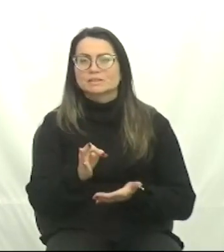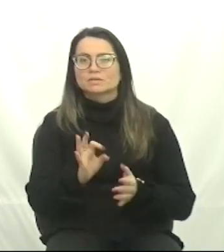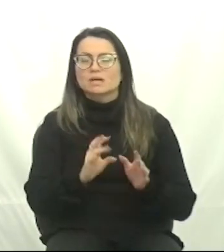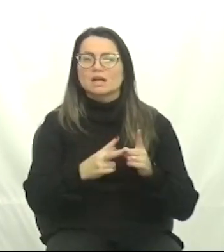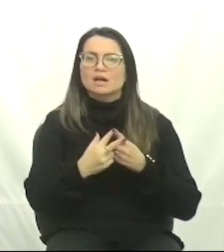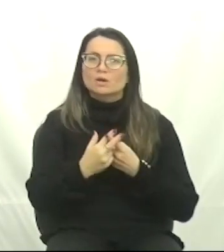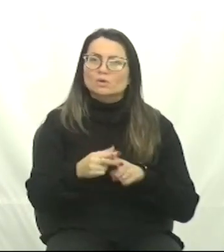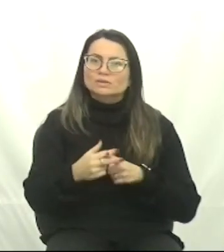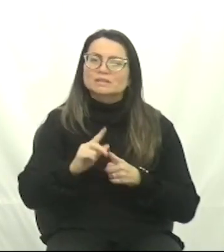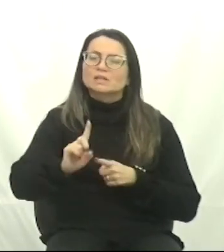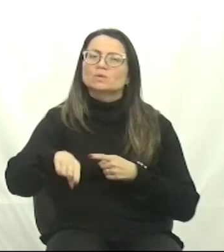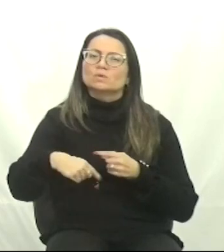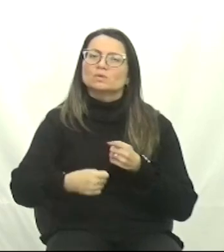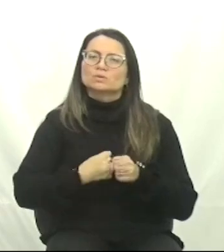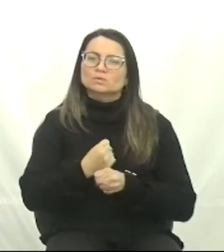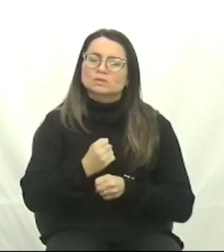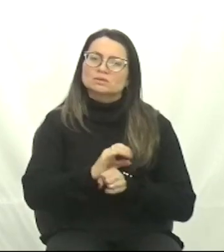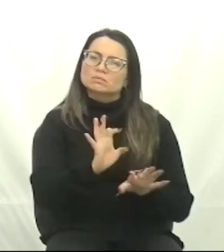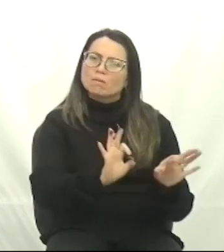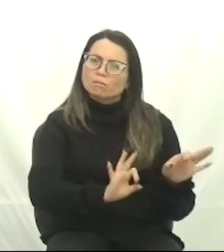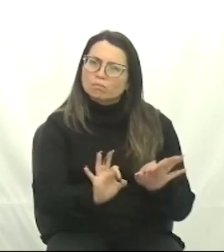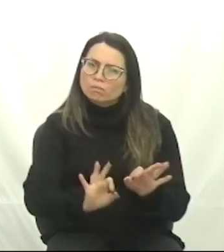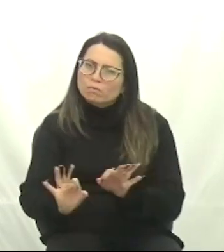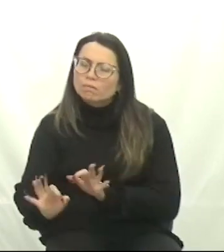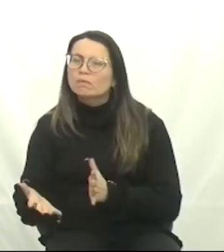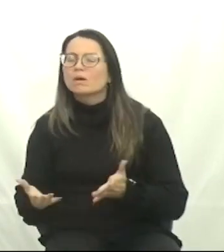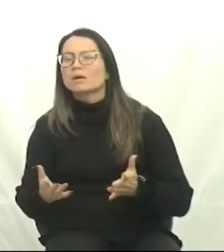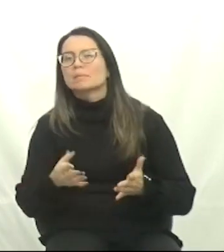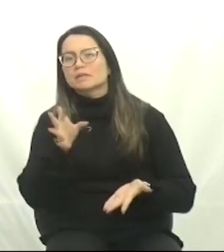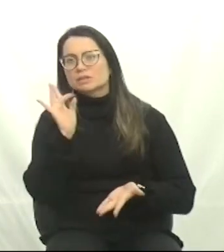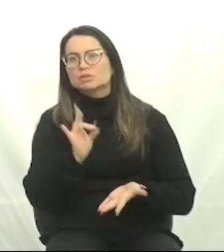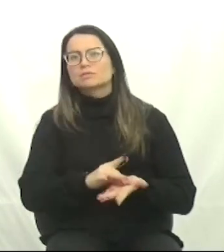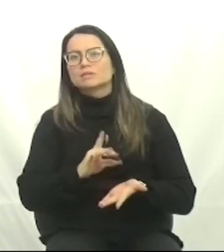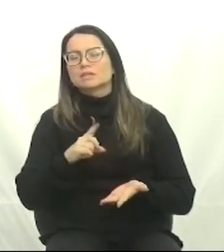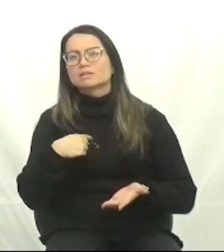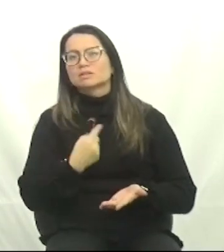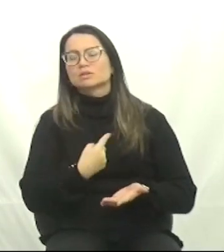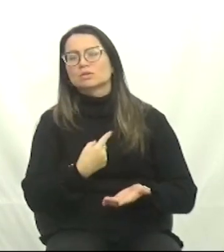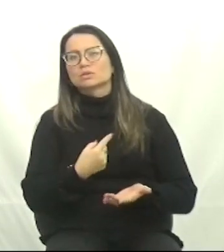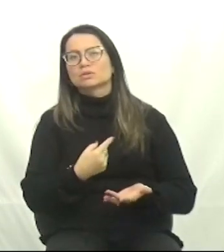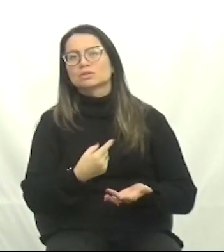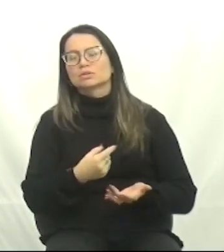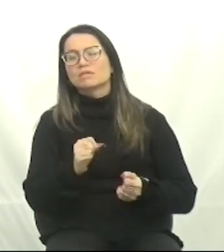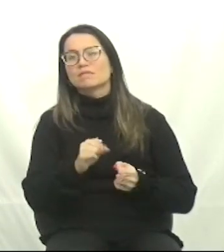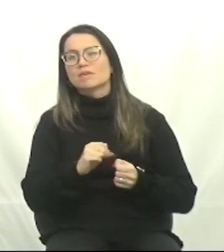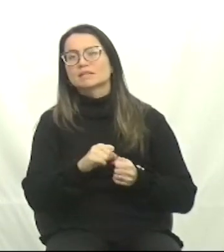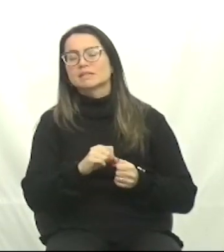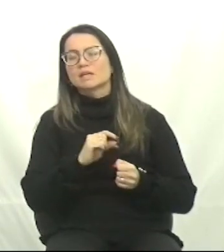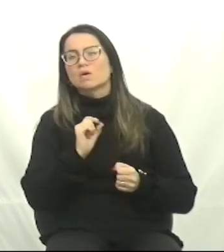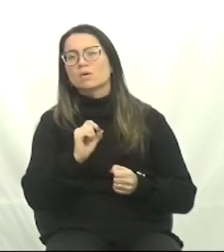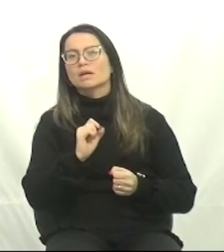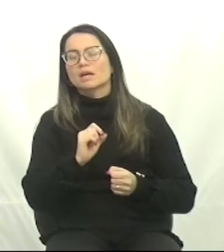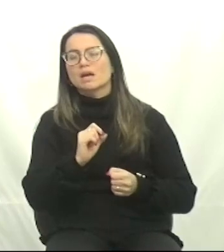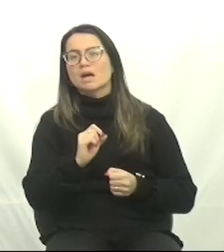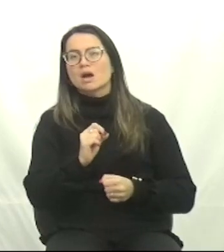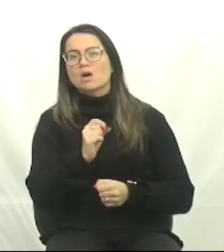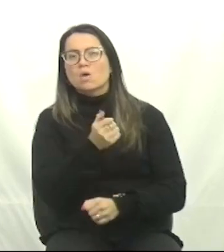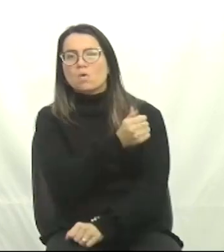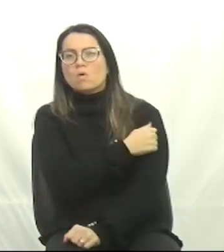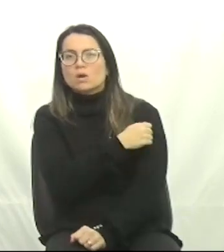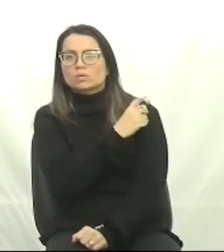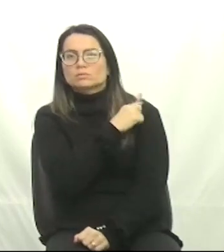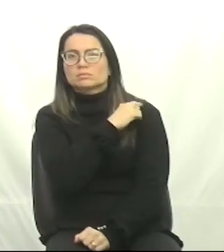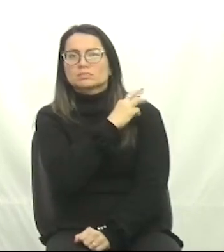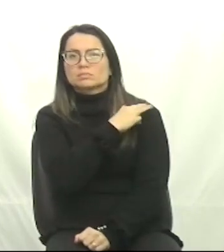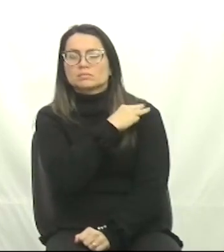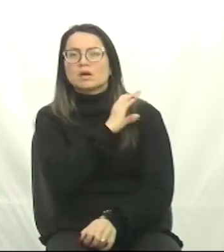para que realmente nós possamos fazer com que o aluno que sai do ensino fundamental comece o